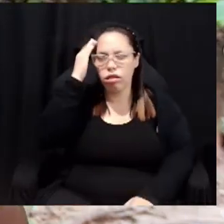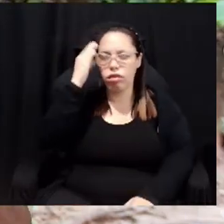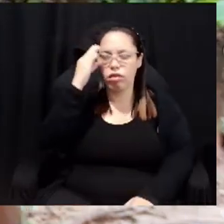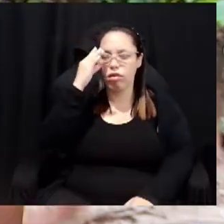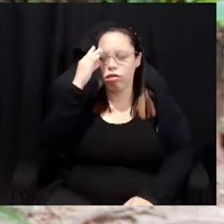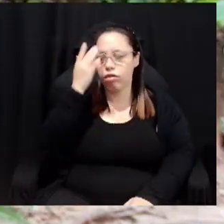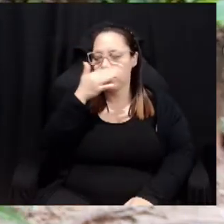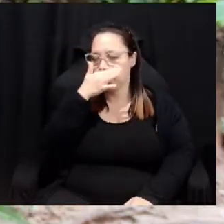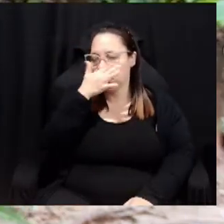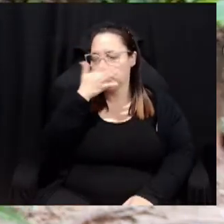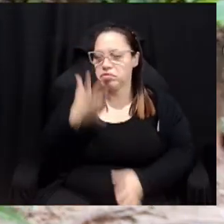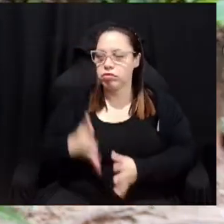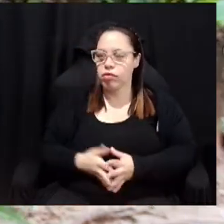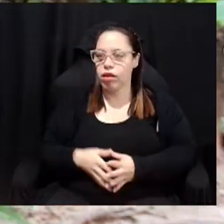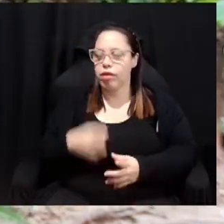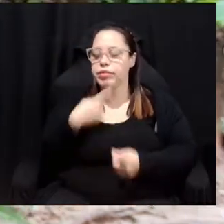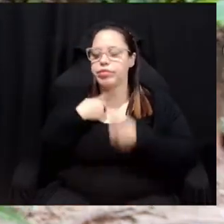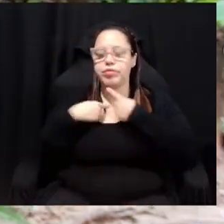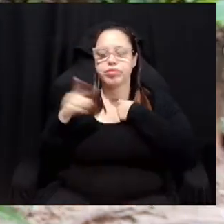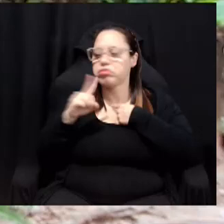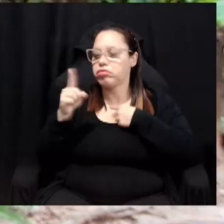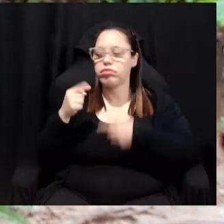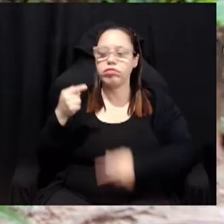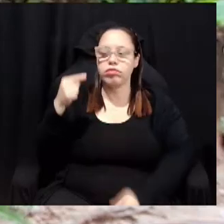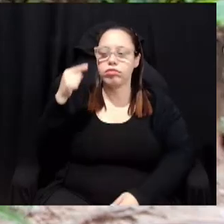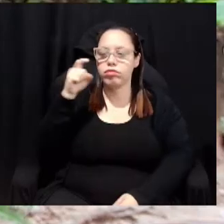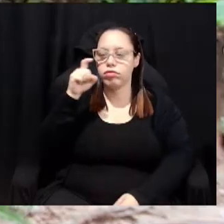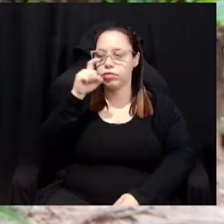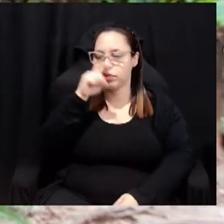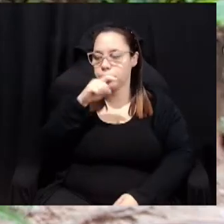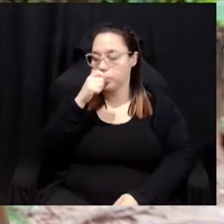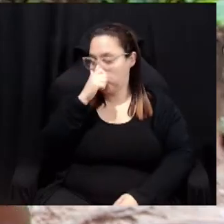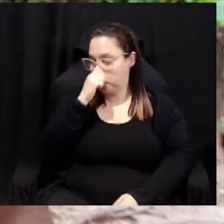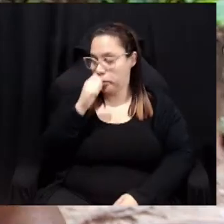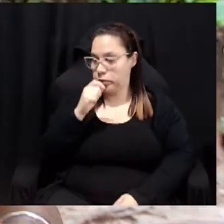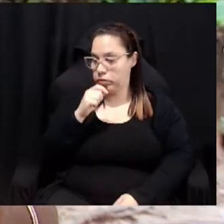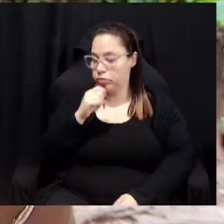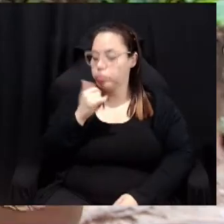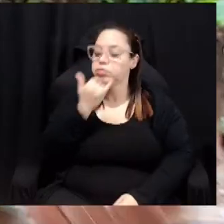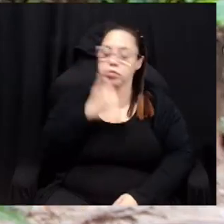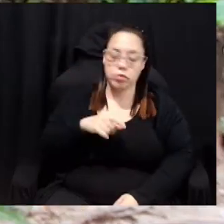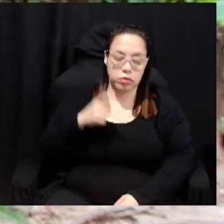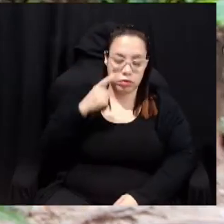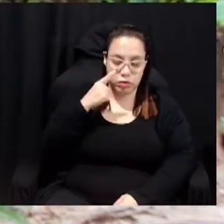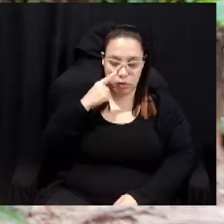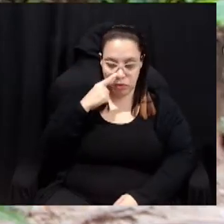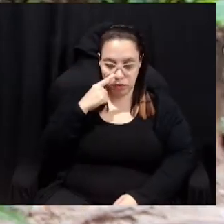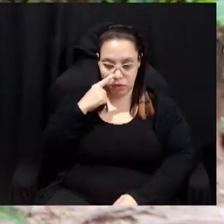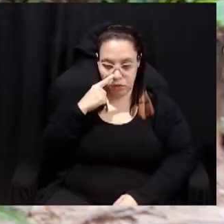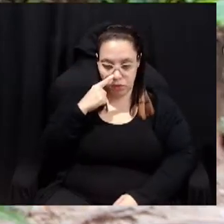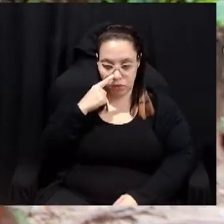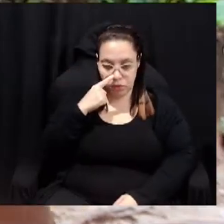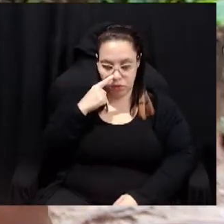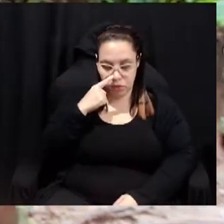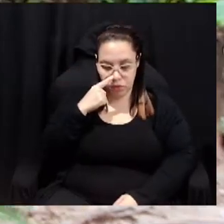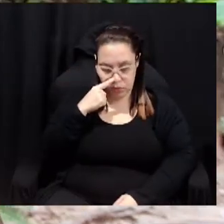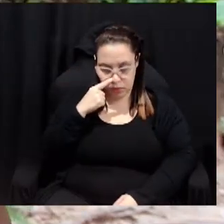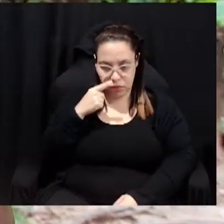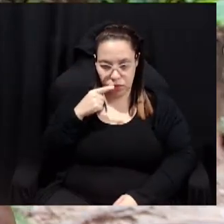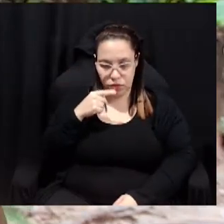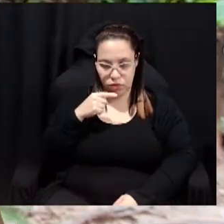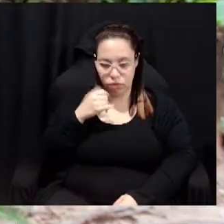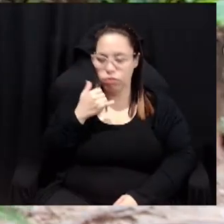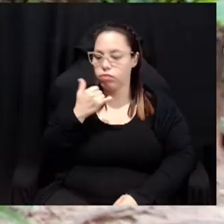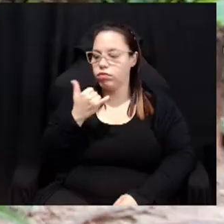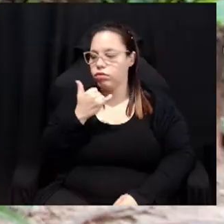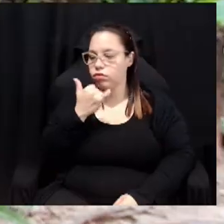no desejo de não desperdiçar e na ciência de como aproveitar. E ali a Luísa falou, só se eu fizer geleia. E aí foi